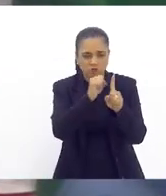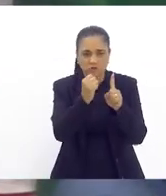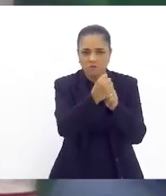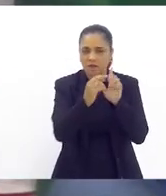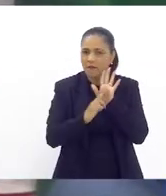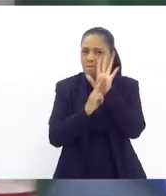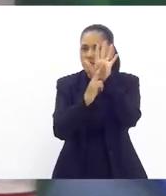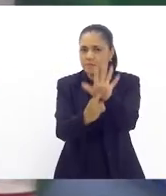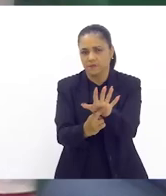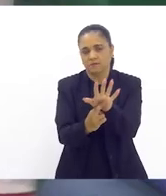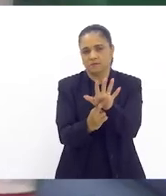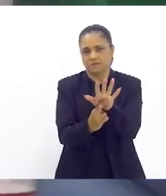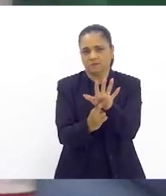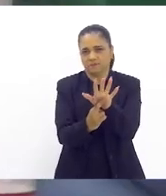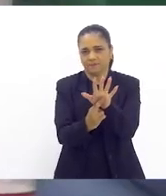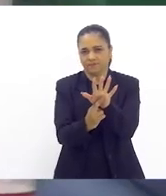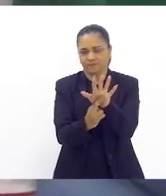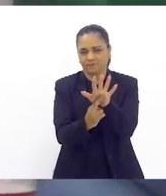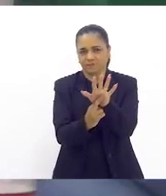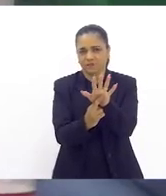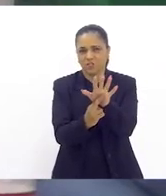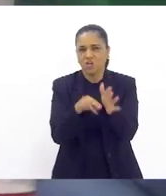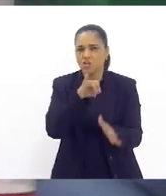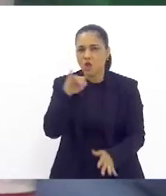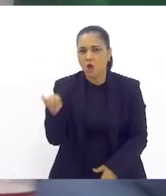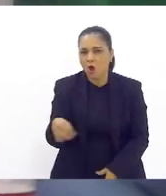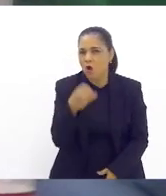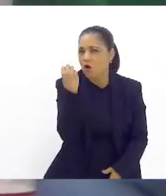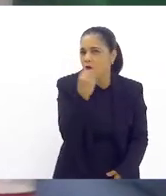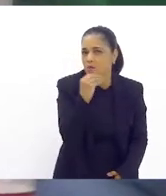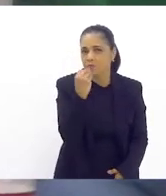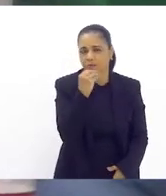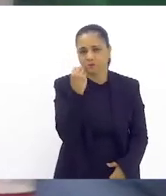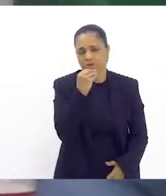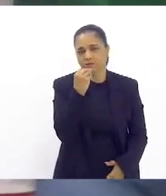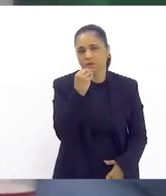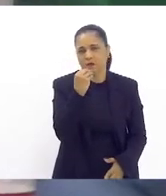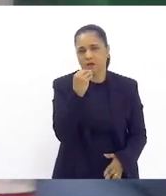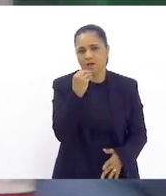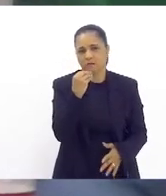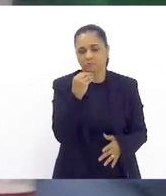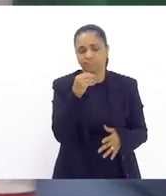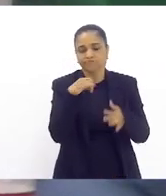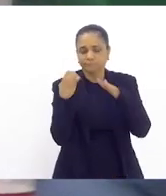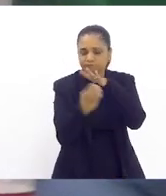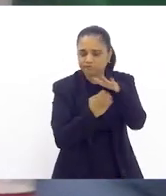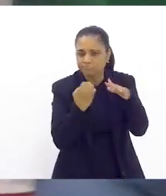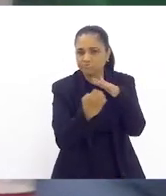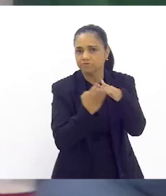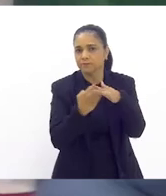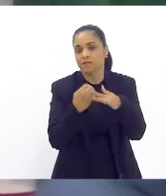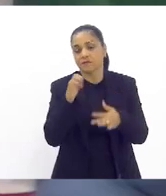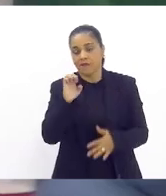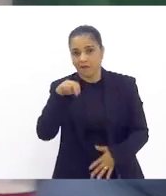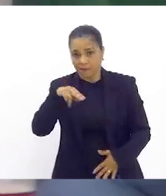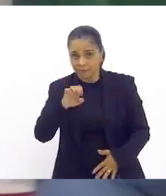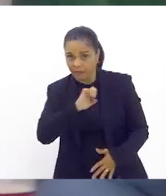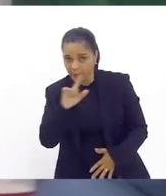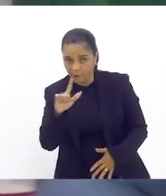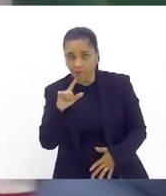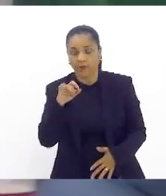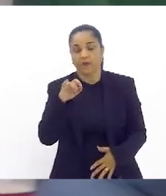representantes e oferecer a oportunidade dos fornecedores de energia ser explicarem